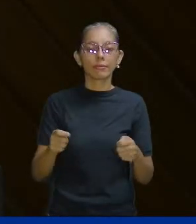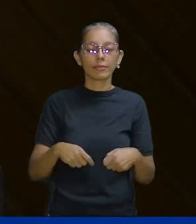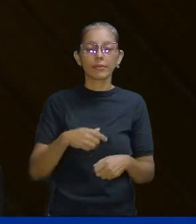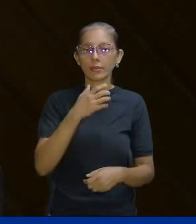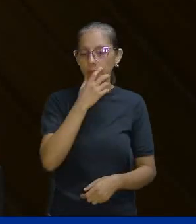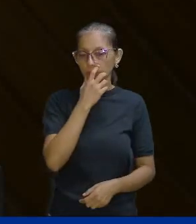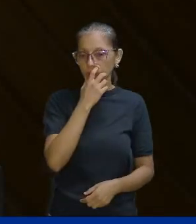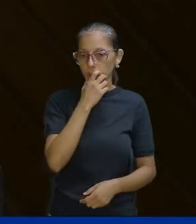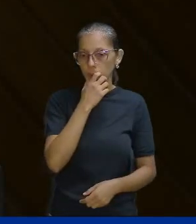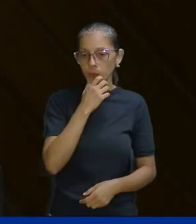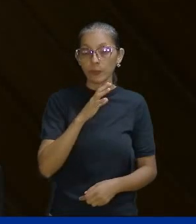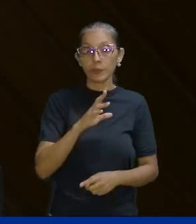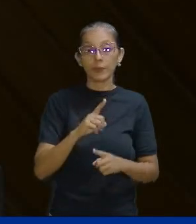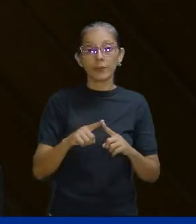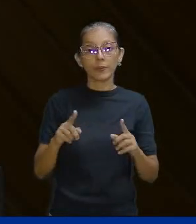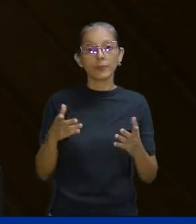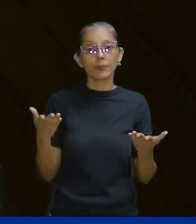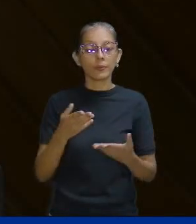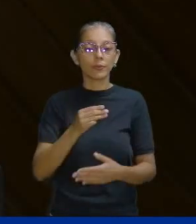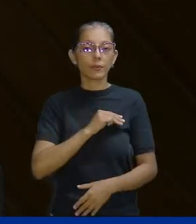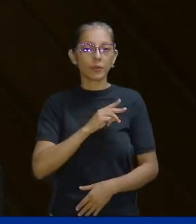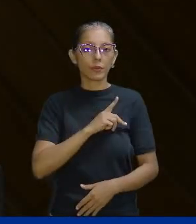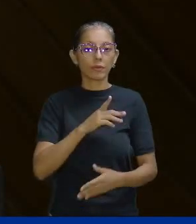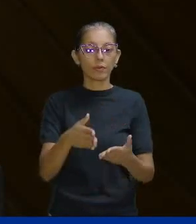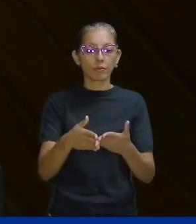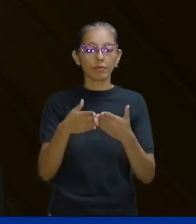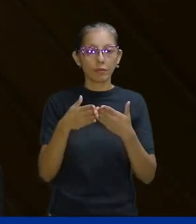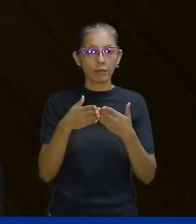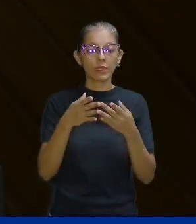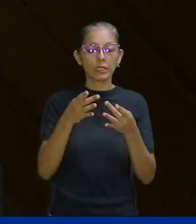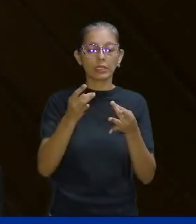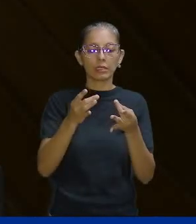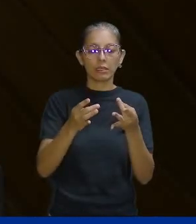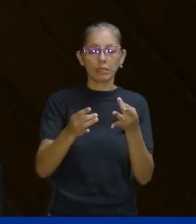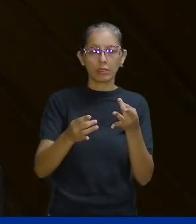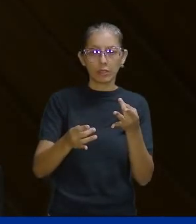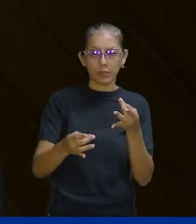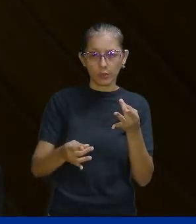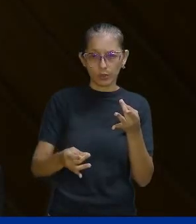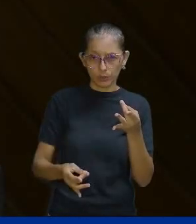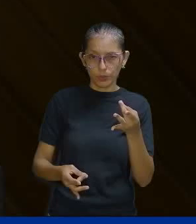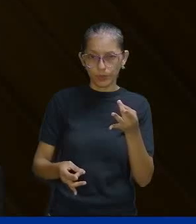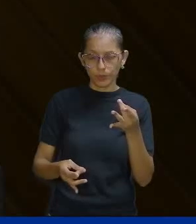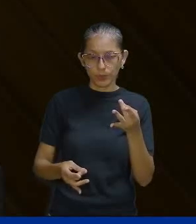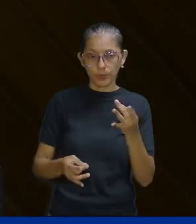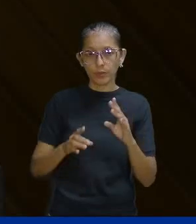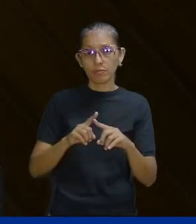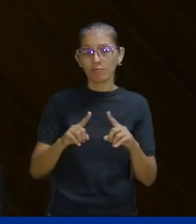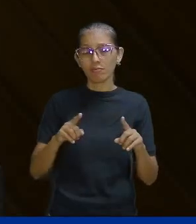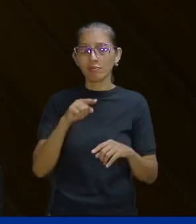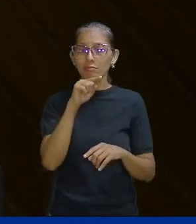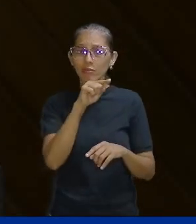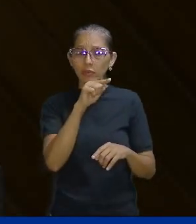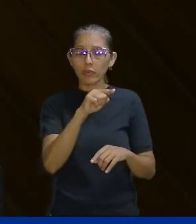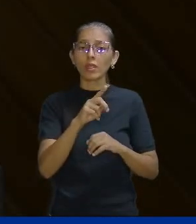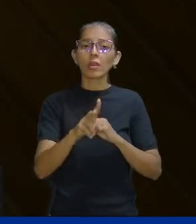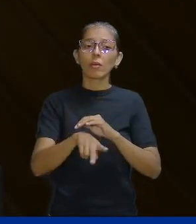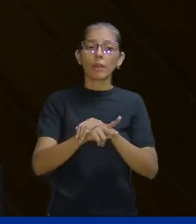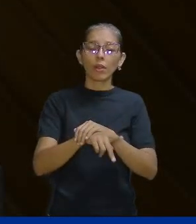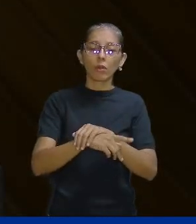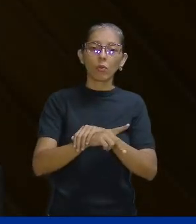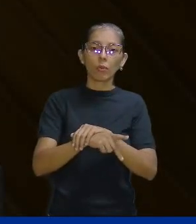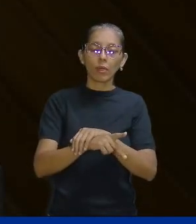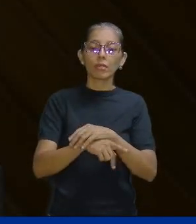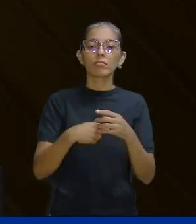período semanal, quanto que ela foi gasto, se foi... Você tem comunidades pequenas naquele município que também você precisa